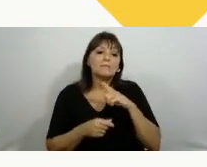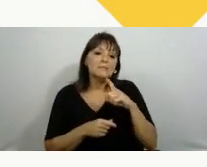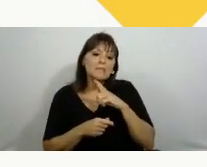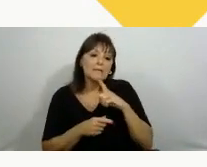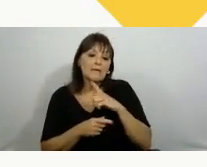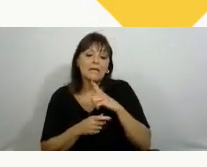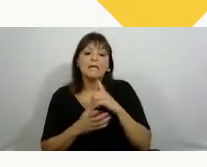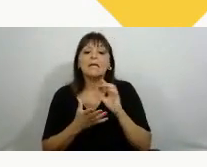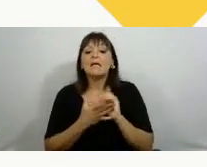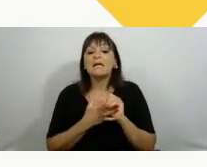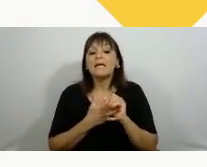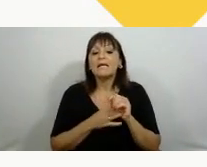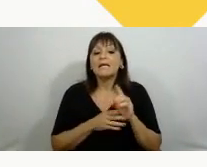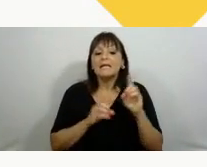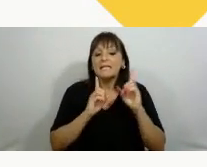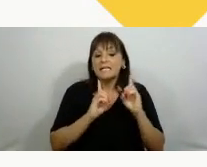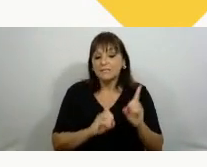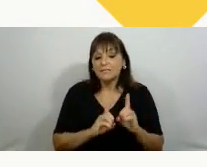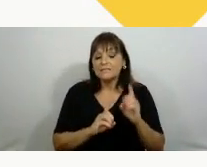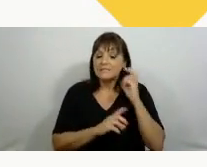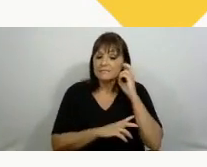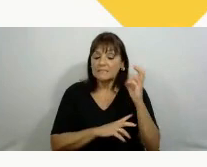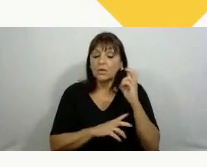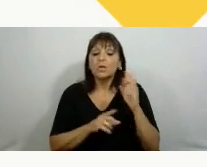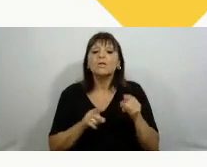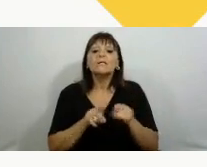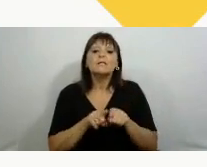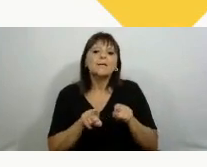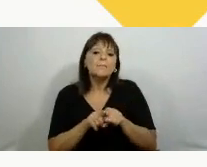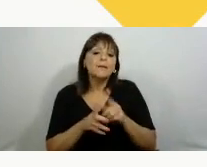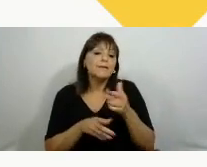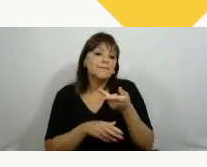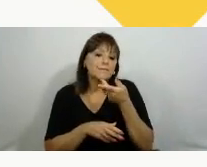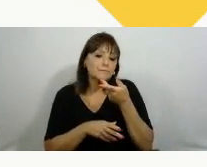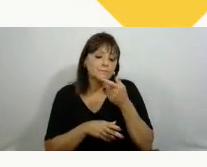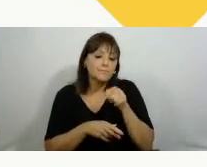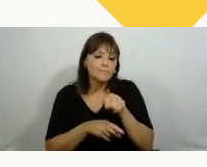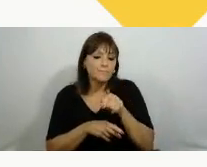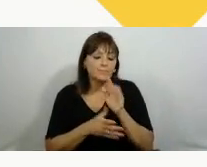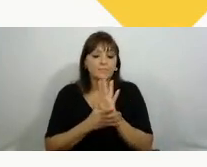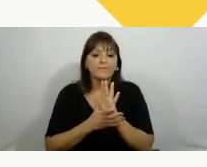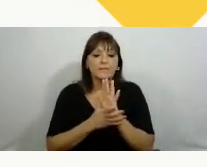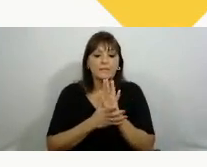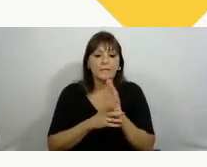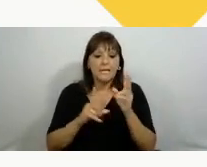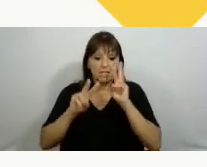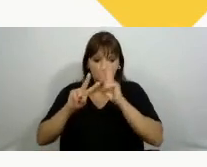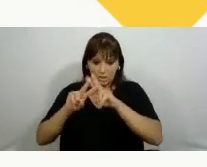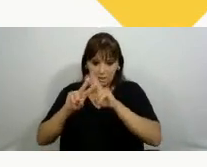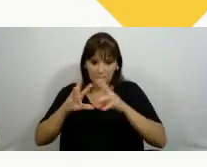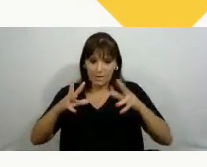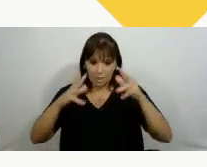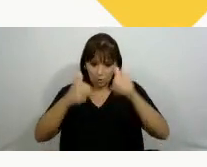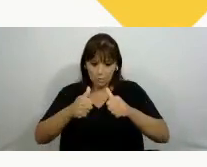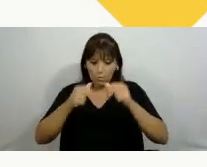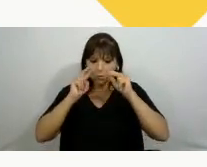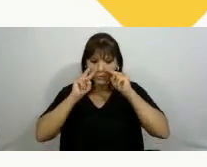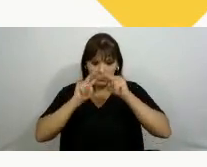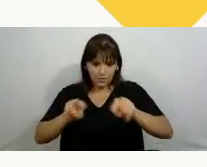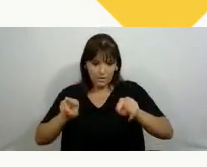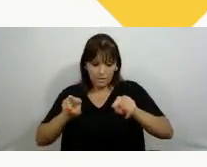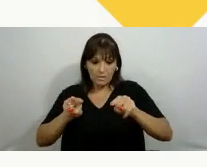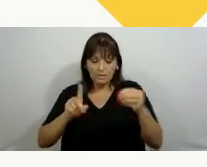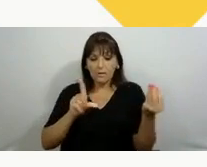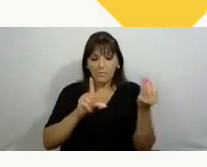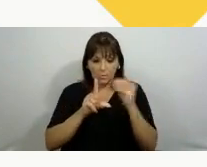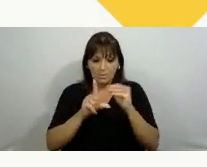tanto ao detalhe que você quis escrever. E aí, se você colocar na legenda também a hashtag para todos verem e também adicionar essa descrição, fica muito